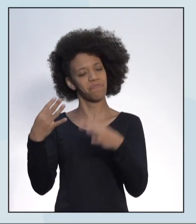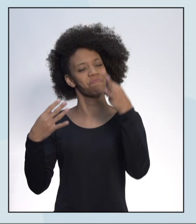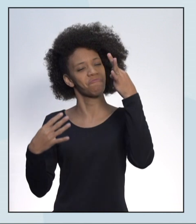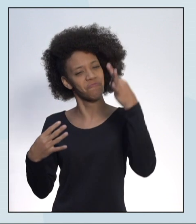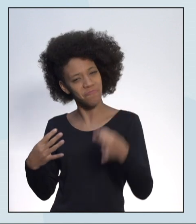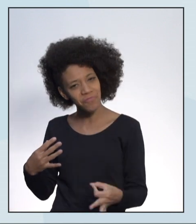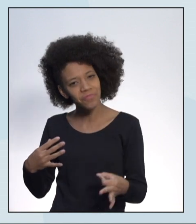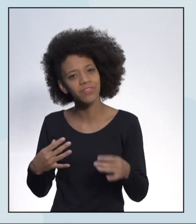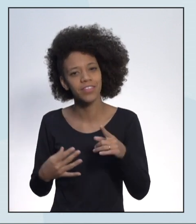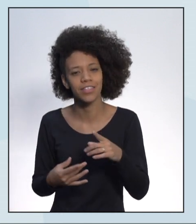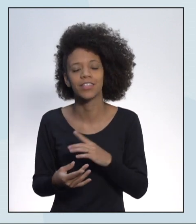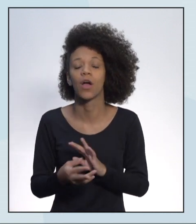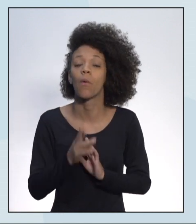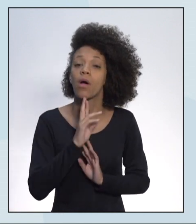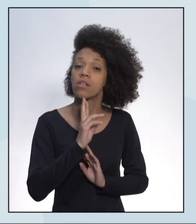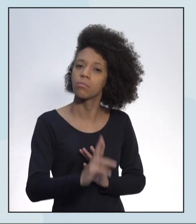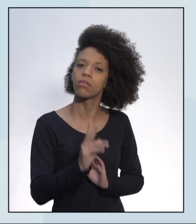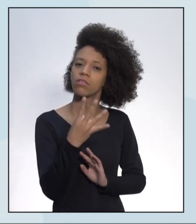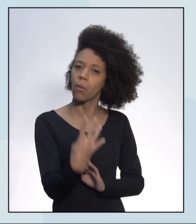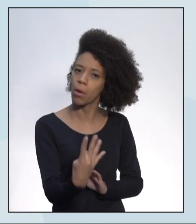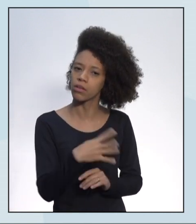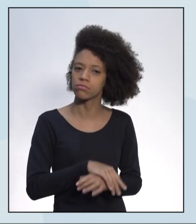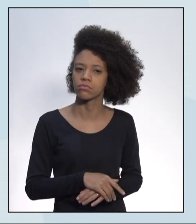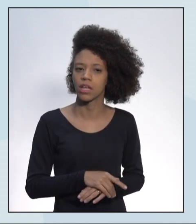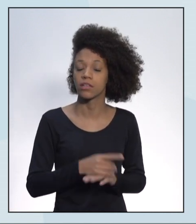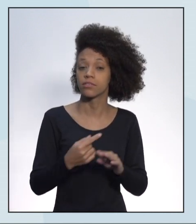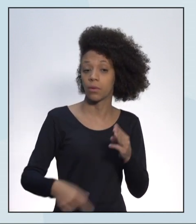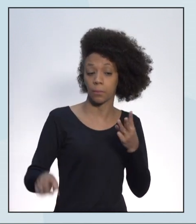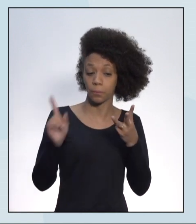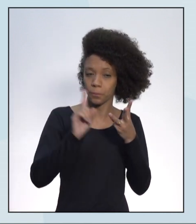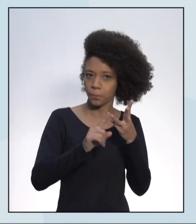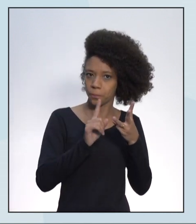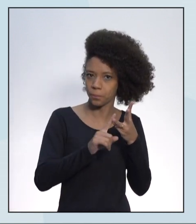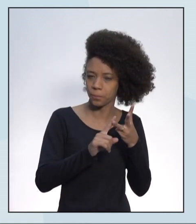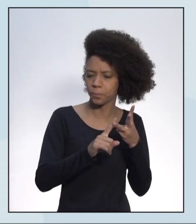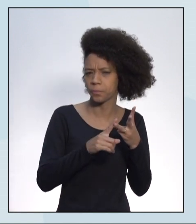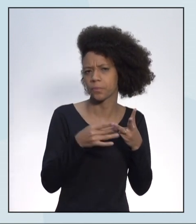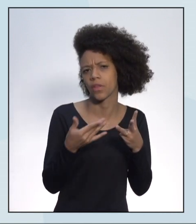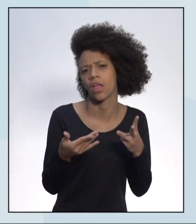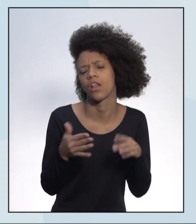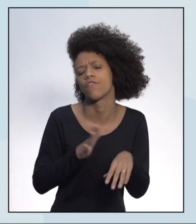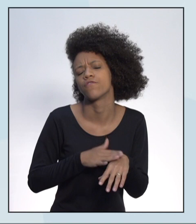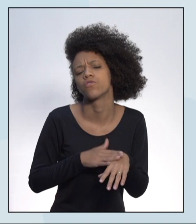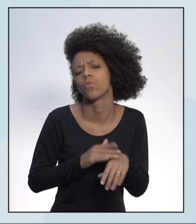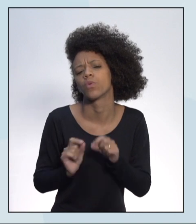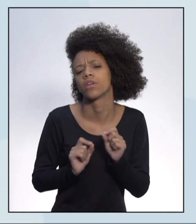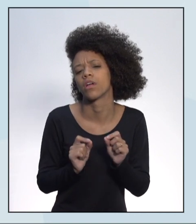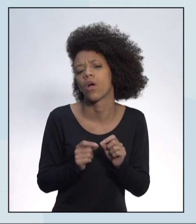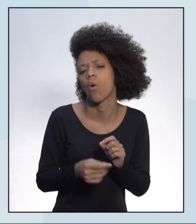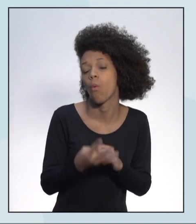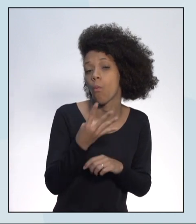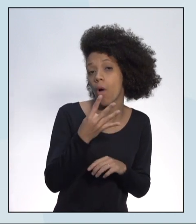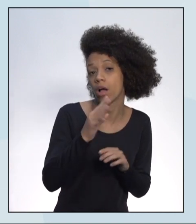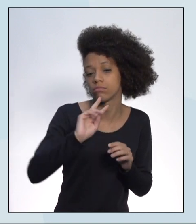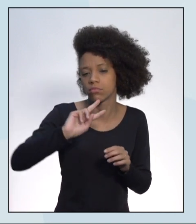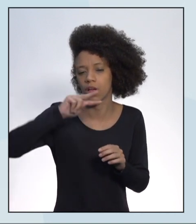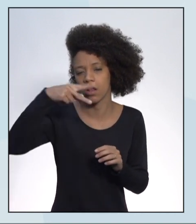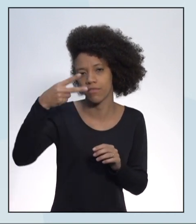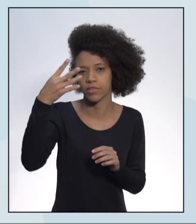por isso que o 4 é a resposta. Embaixo é o mesmo raciocínio. Só que ali eu fiz o quê? Eu fiz o 4 elevado à quarta, né? Que